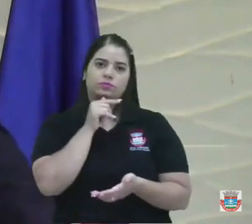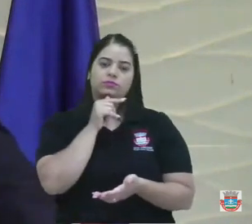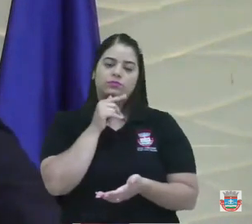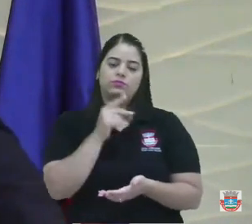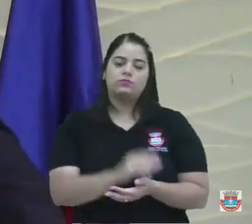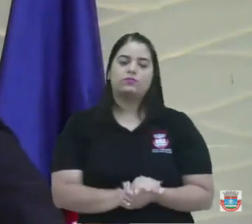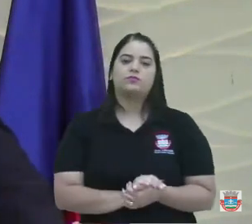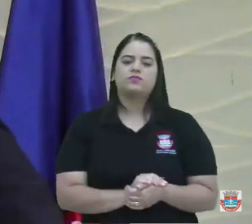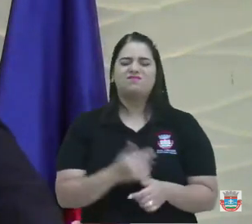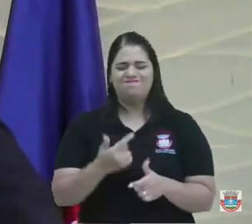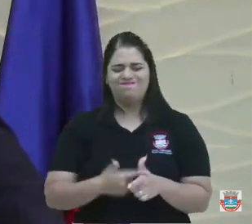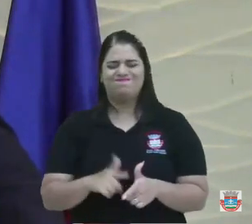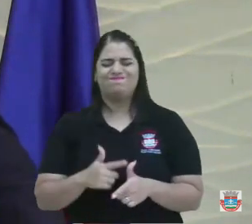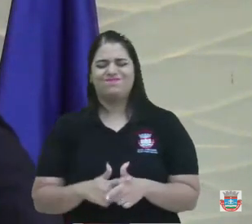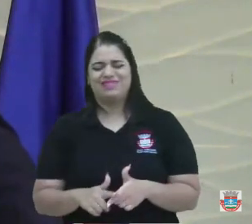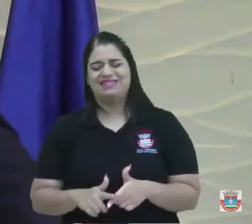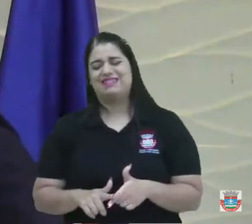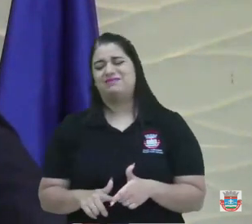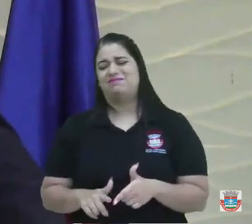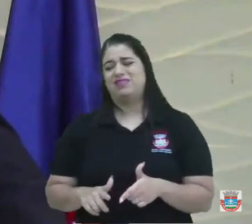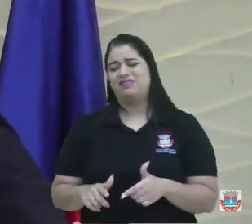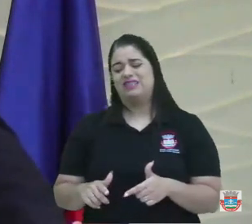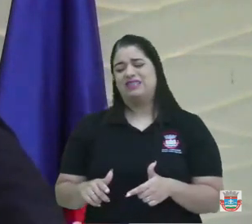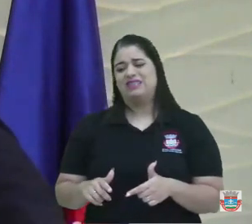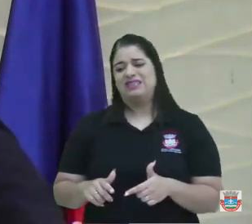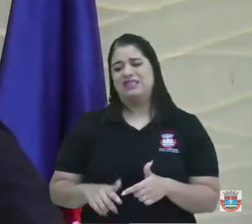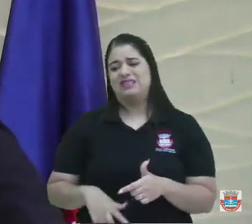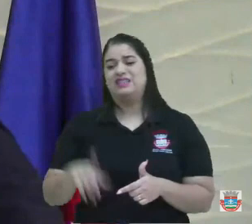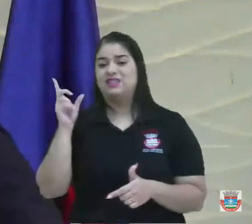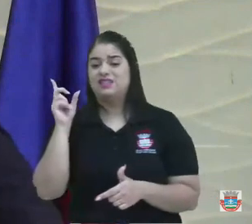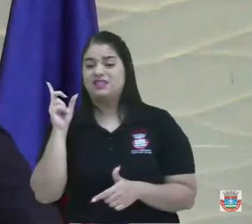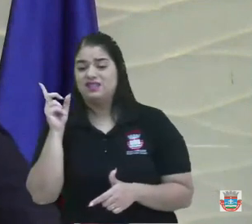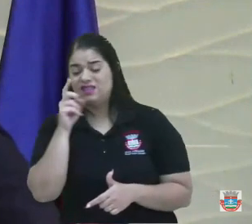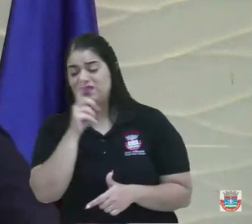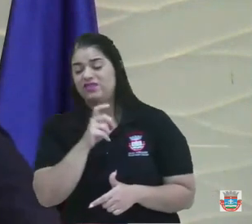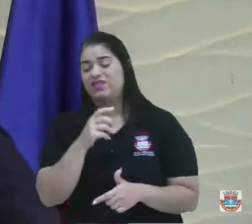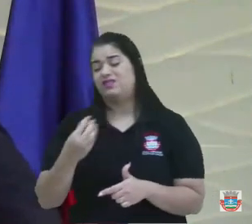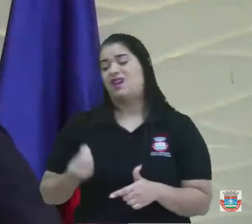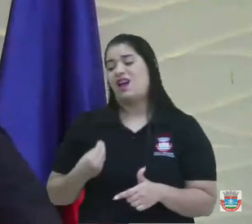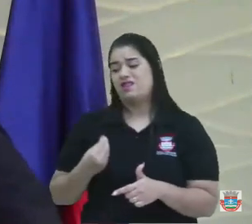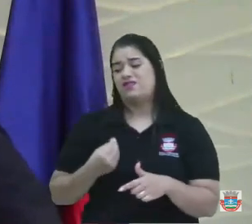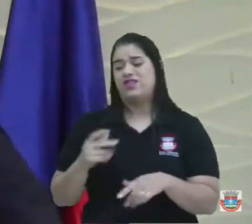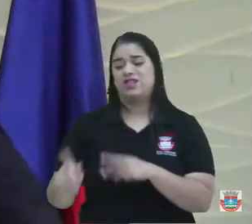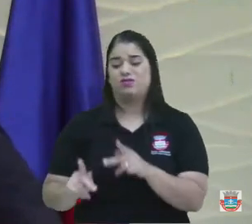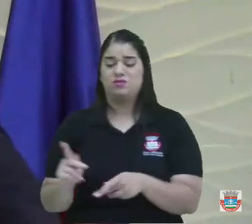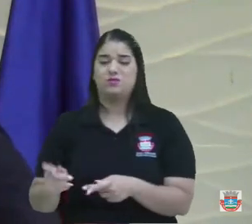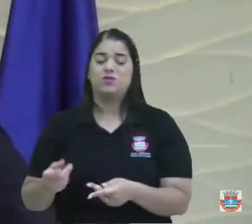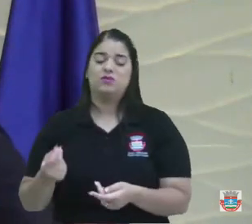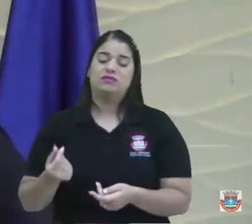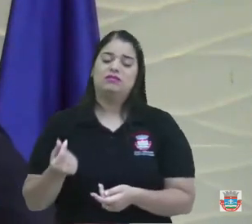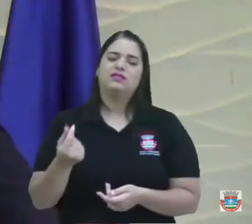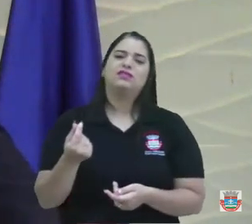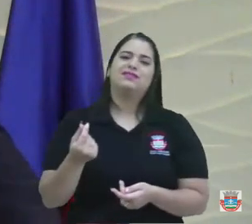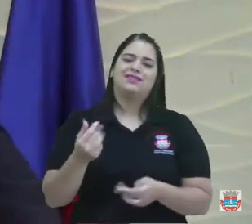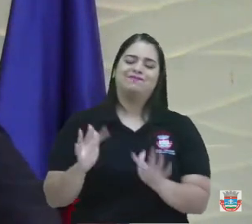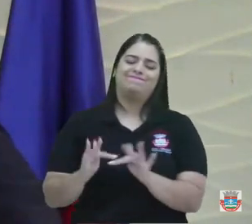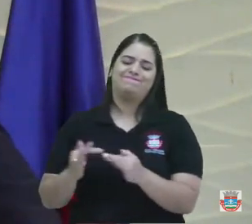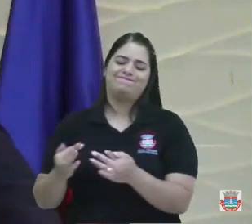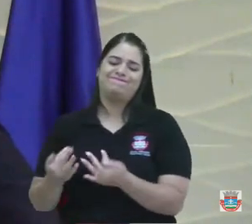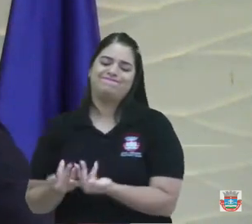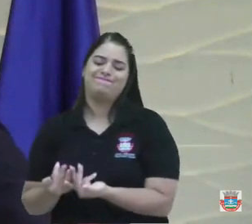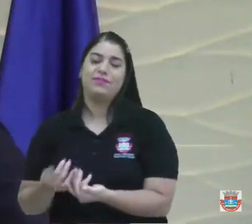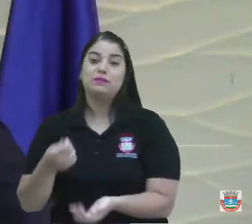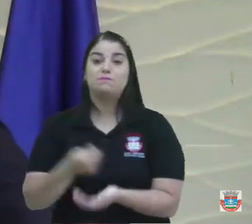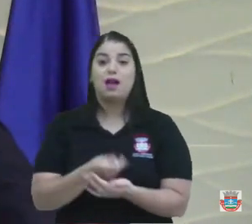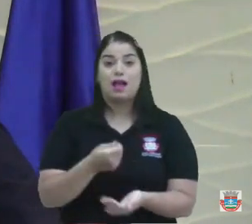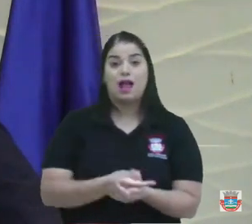problema que vem afetando tanto a nossa população e que é uma dificuldade financeira muito grande na vida das nossas famílias, quando se tem que tirar R$200